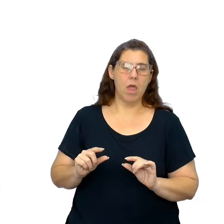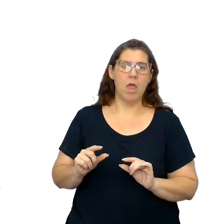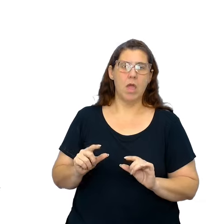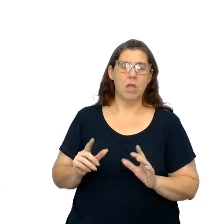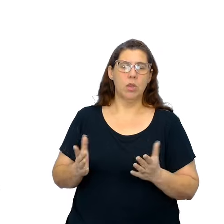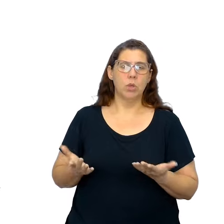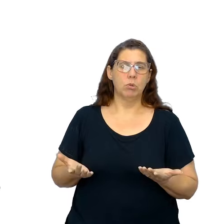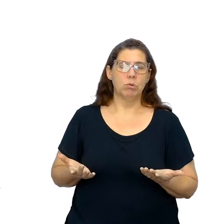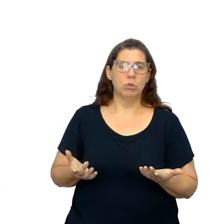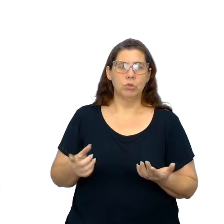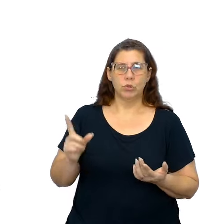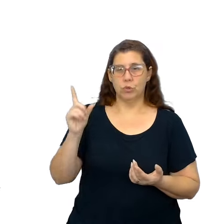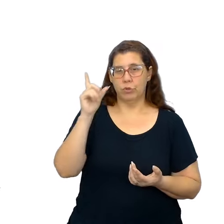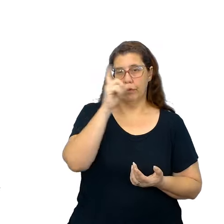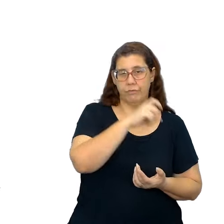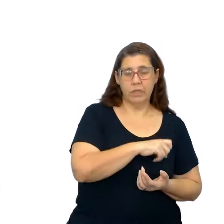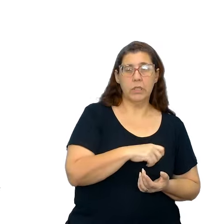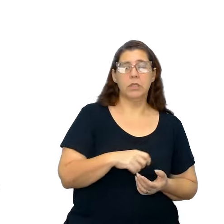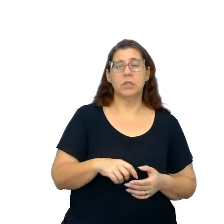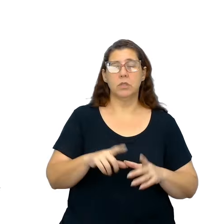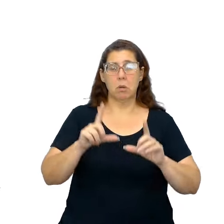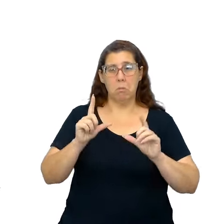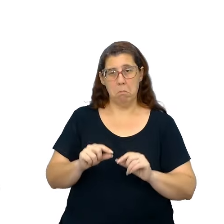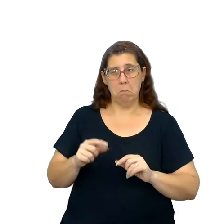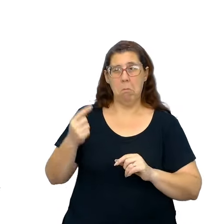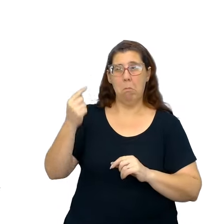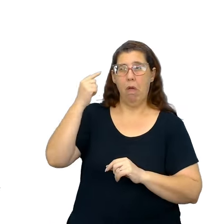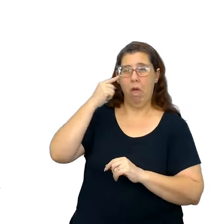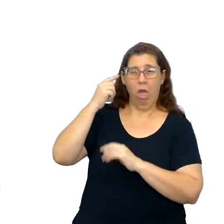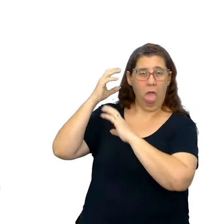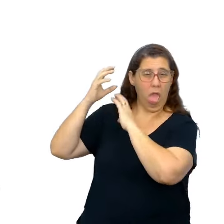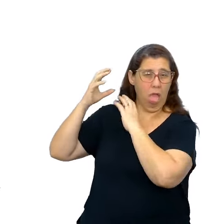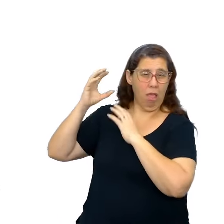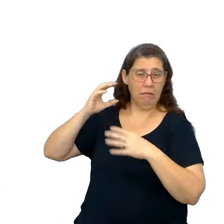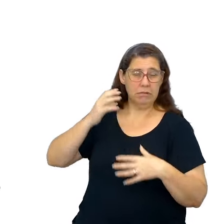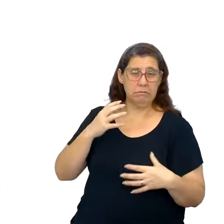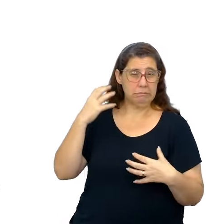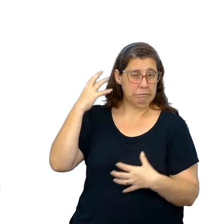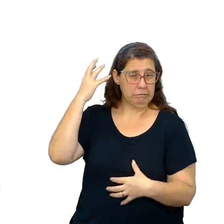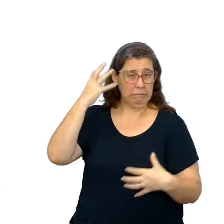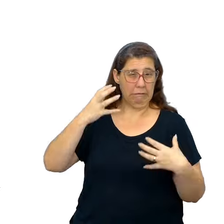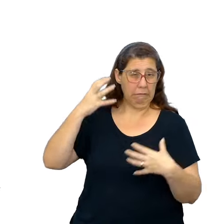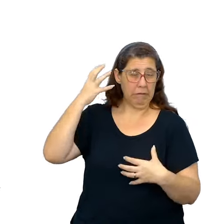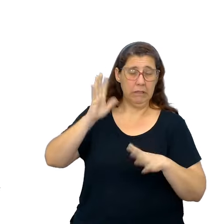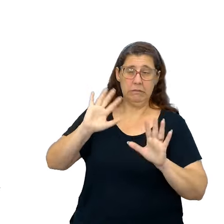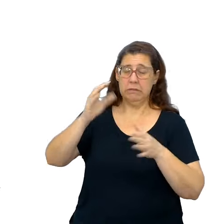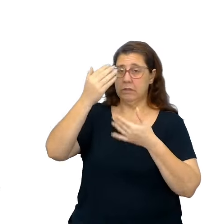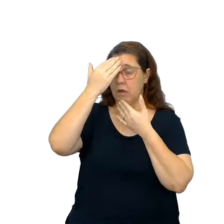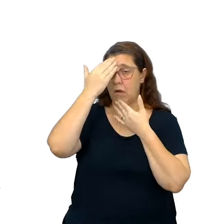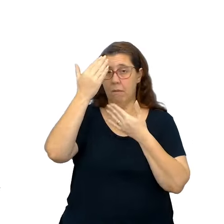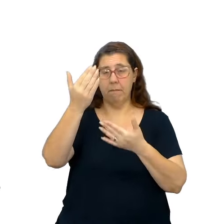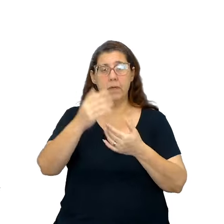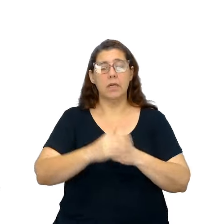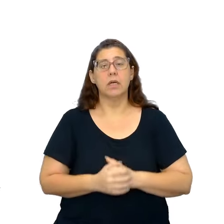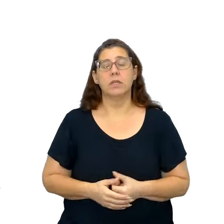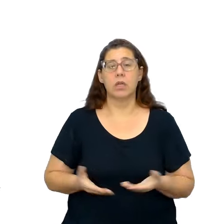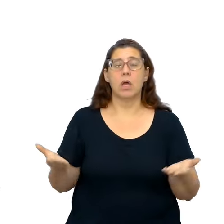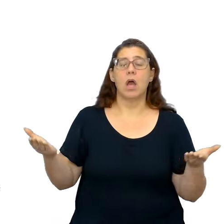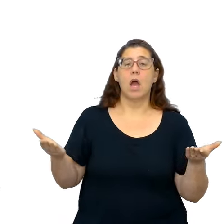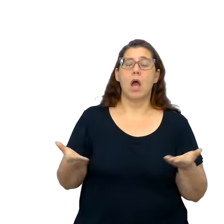apertada, menos tumultuada mentalmente falando, tá? Obrigado, Sirlene. Eu vou